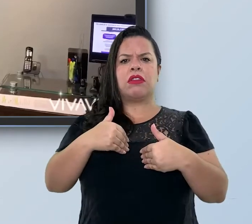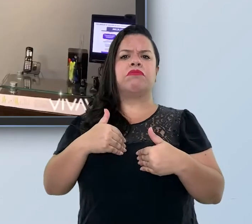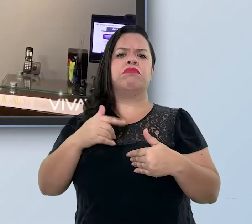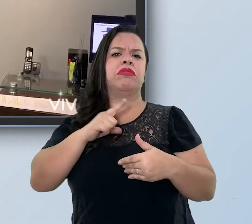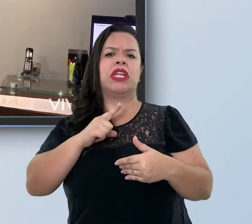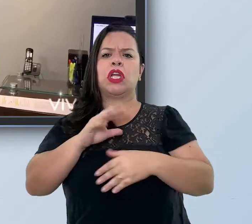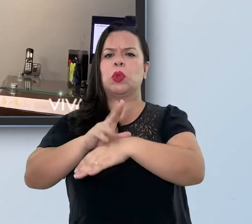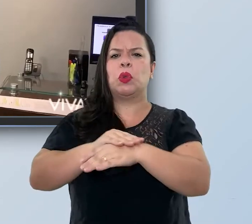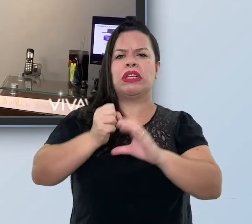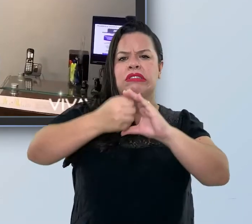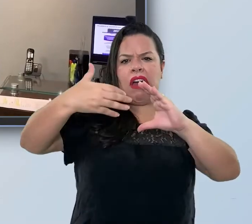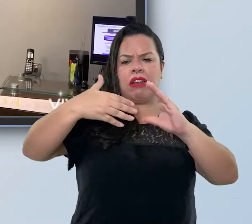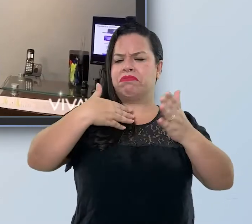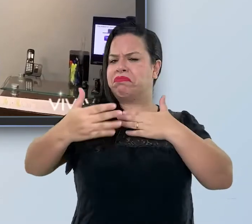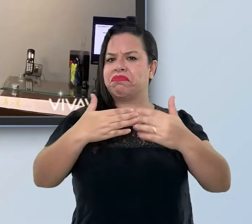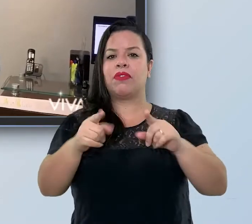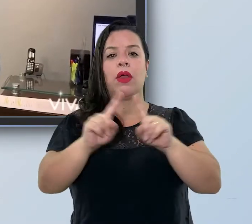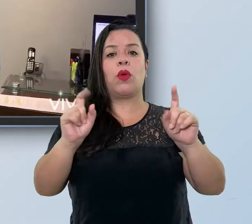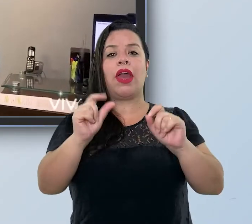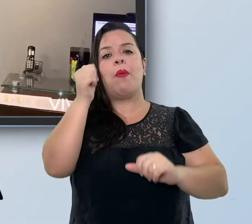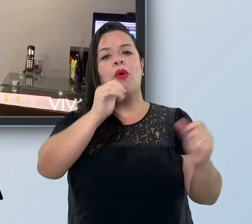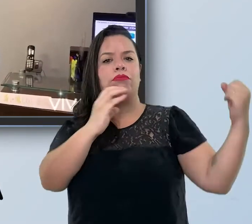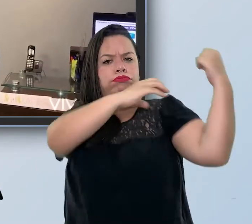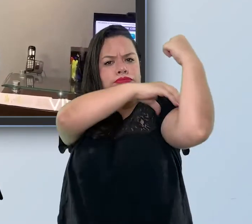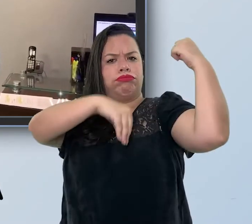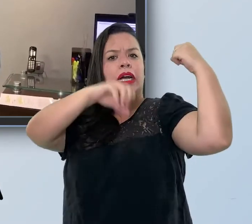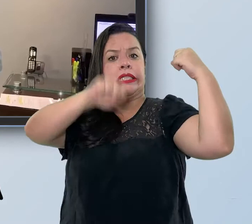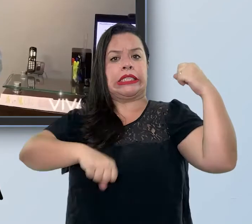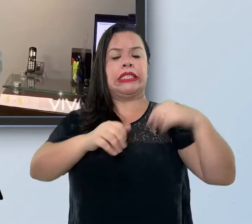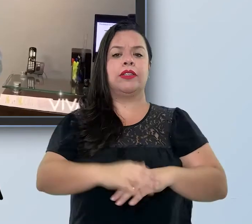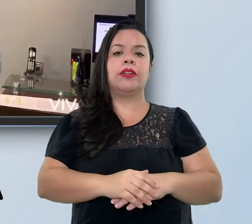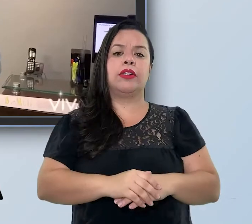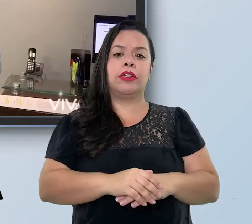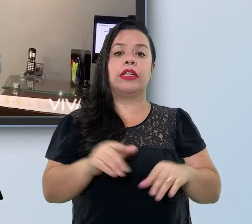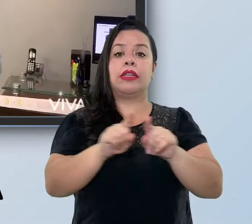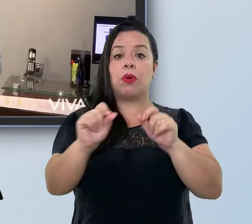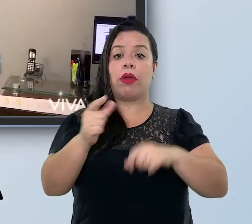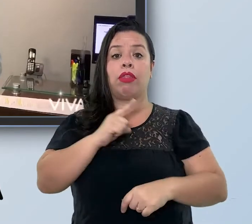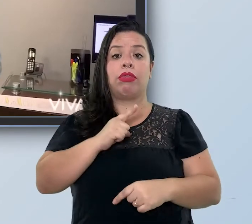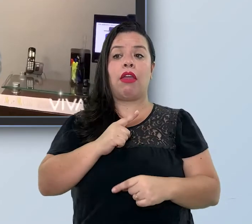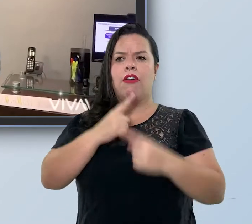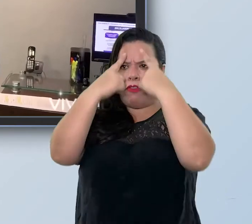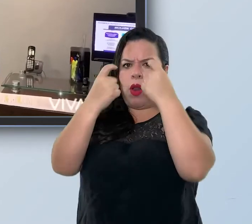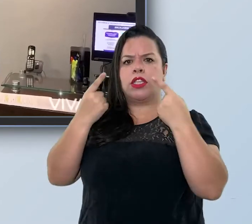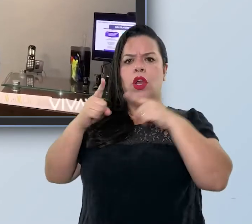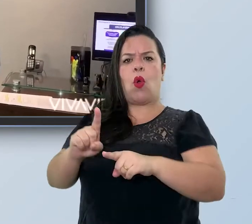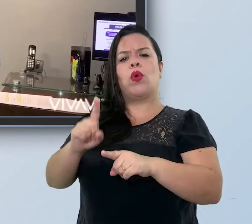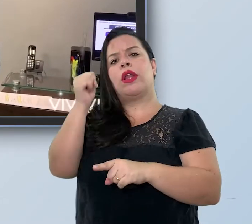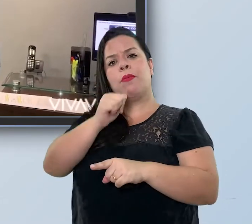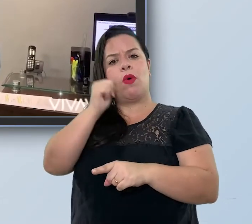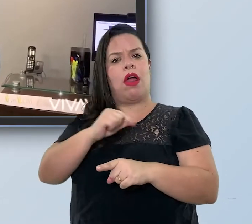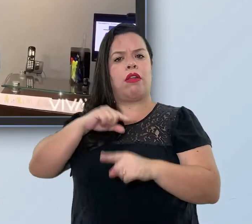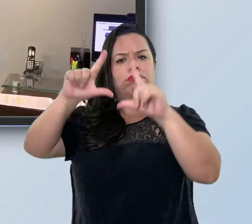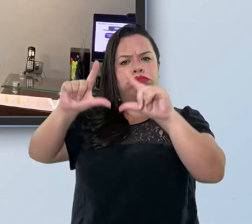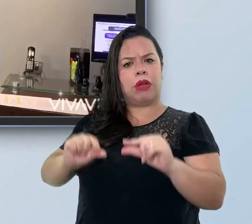autismo, doenças raras, não importa. É a mulher sendo empoderada. E a preocupação que nós temos também é com a violência contra a mulher.